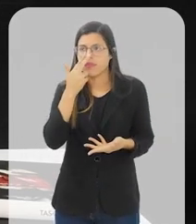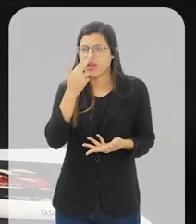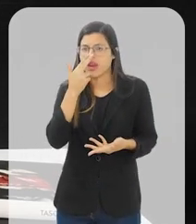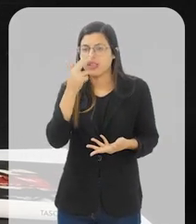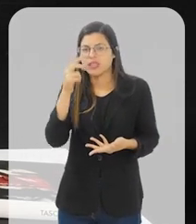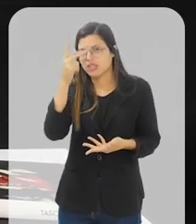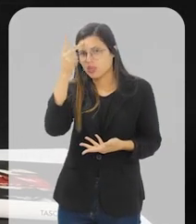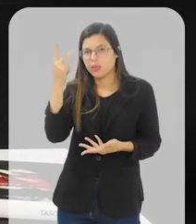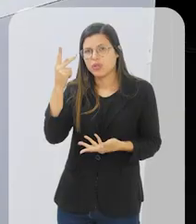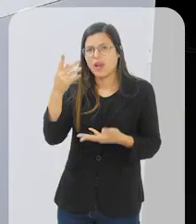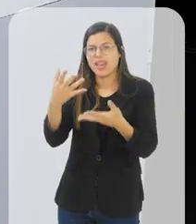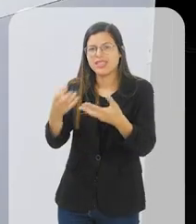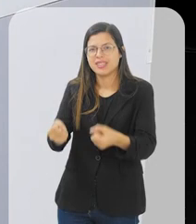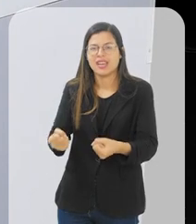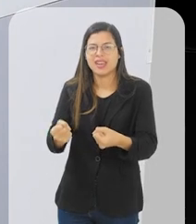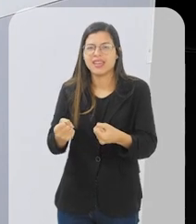índio.